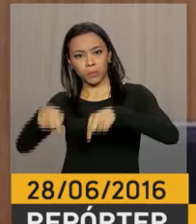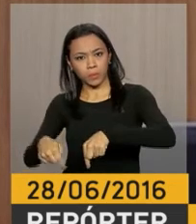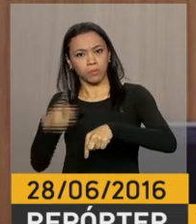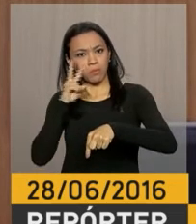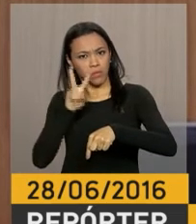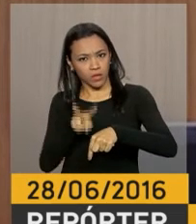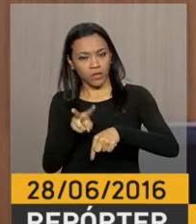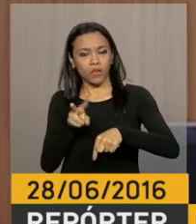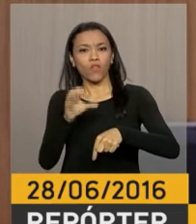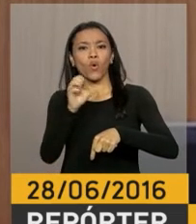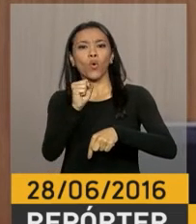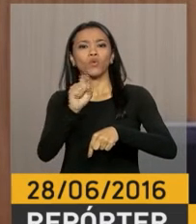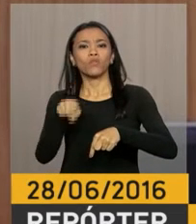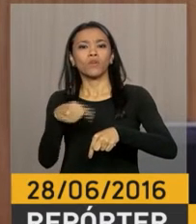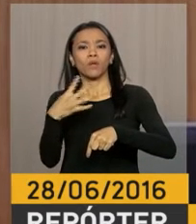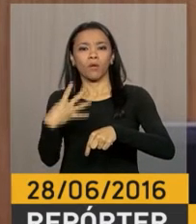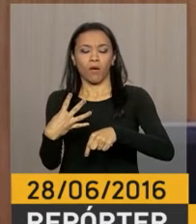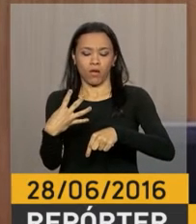primeiro trimestre, que foi de